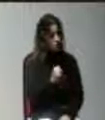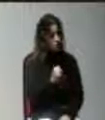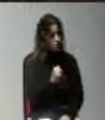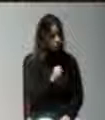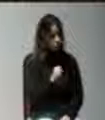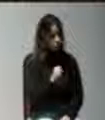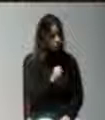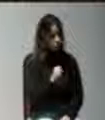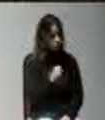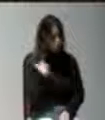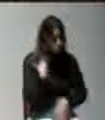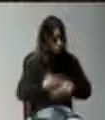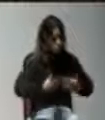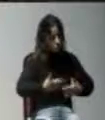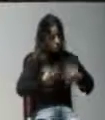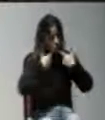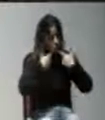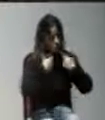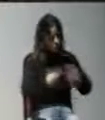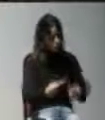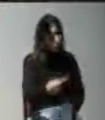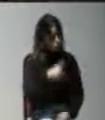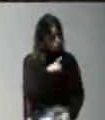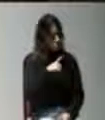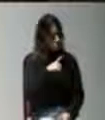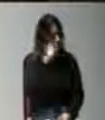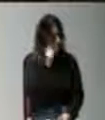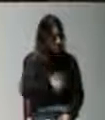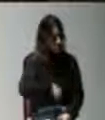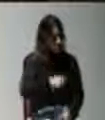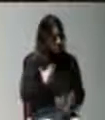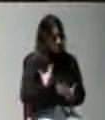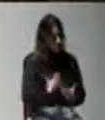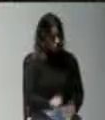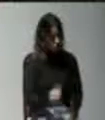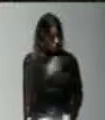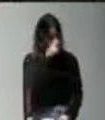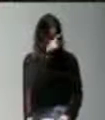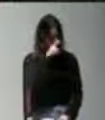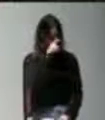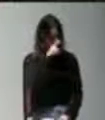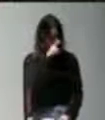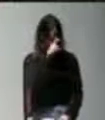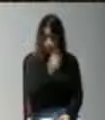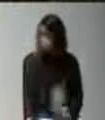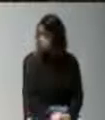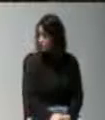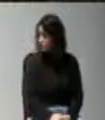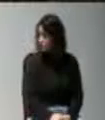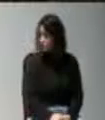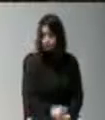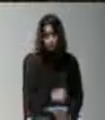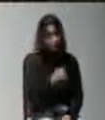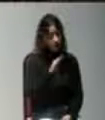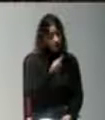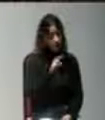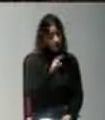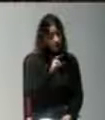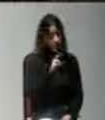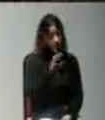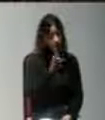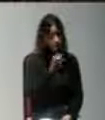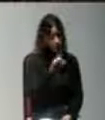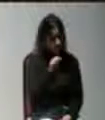legitimamente crítica e que implica, certamente, assumir riscos. Judith Butler resume aqui,